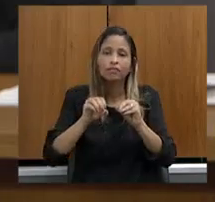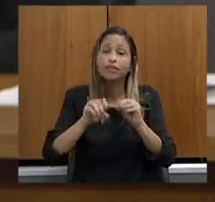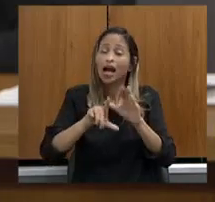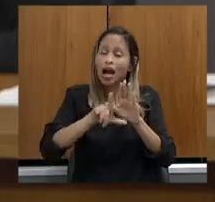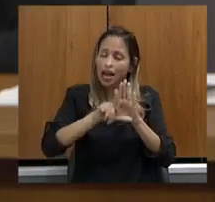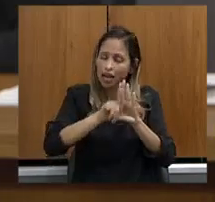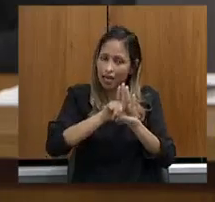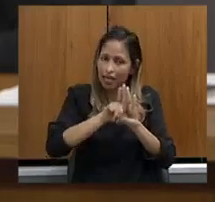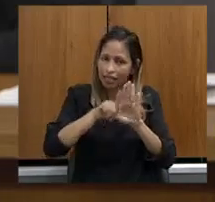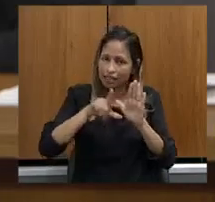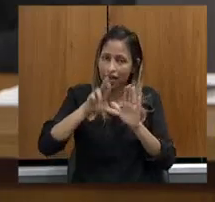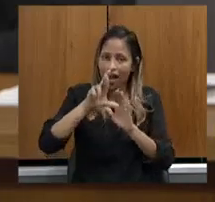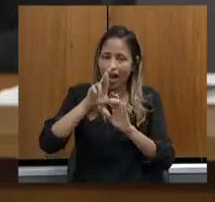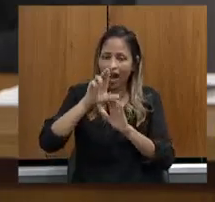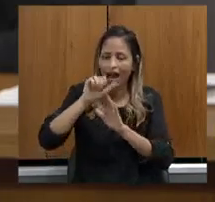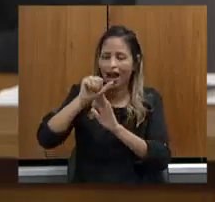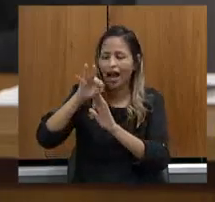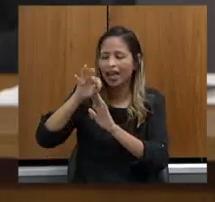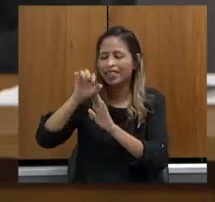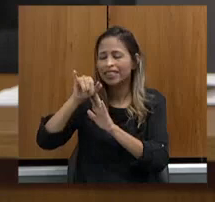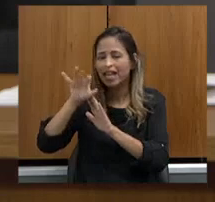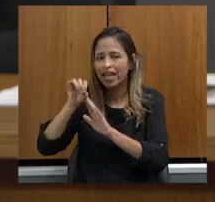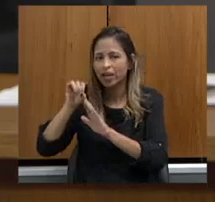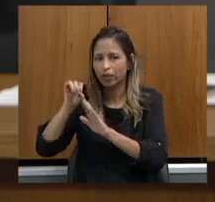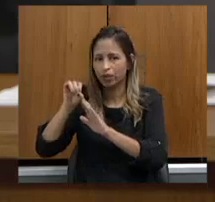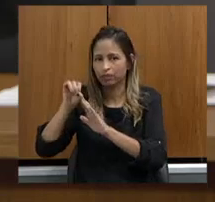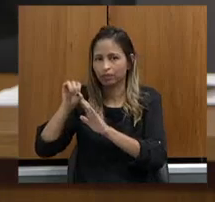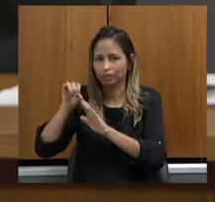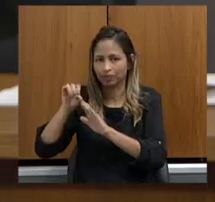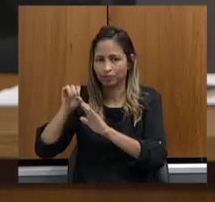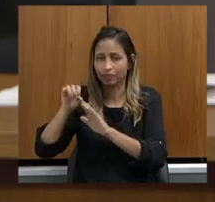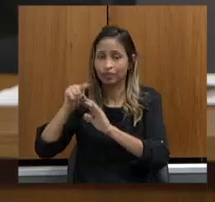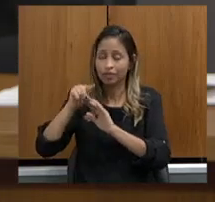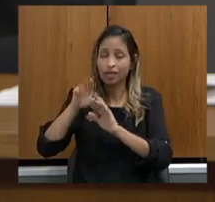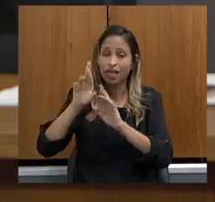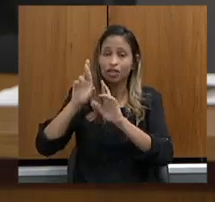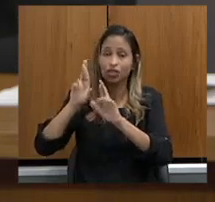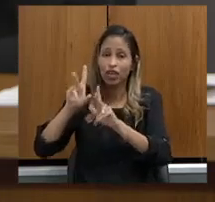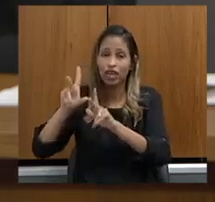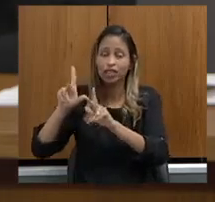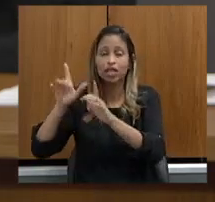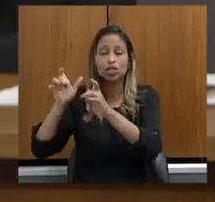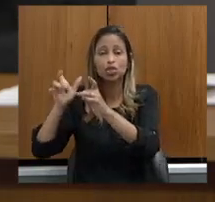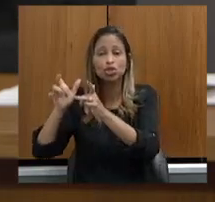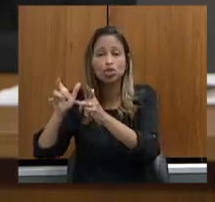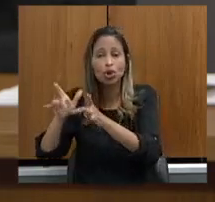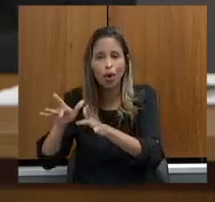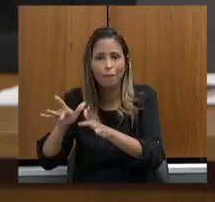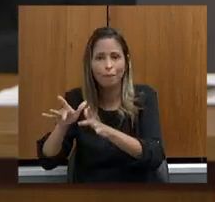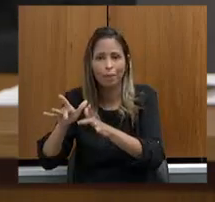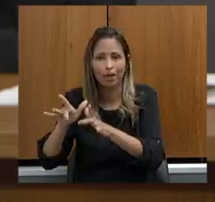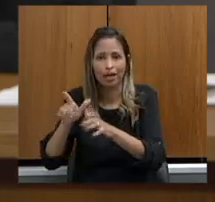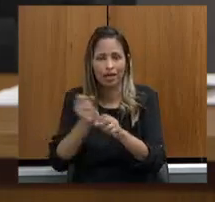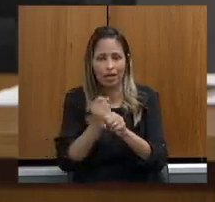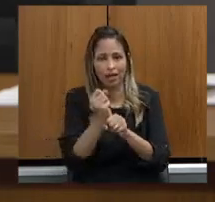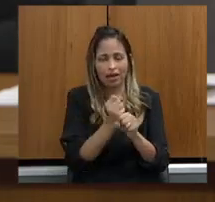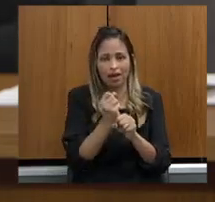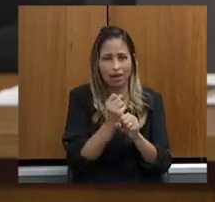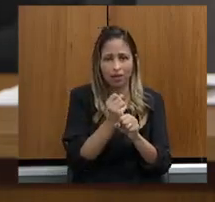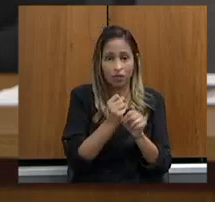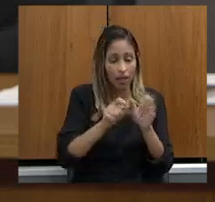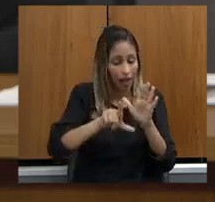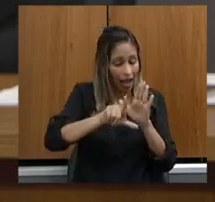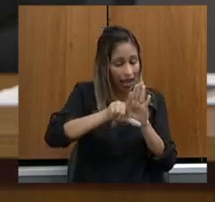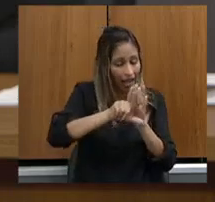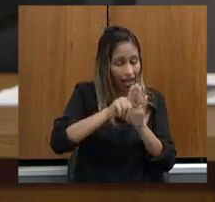prever é o rateio de despesas do fundeb referentes a sobra dos recursos da receita arrecadada naquele ano a